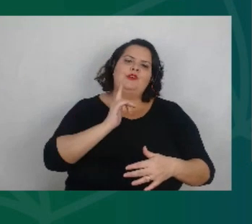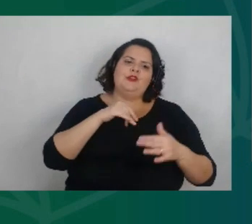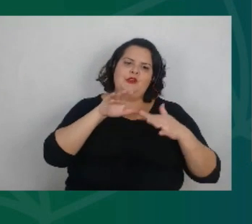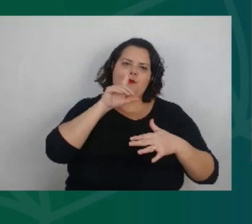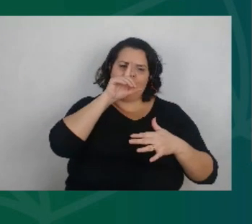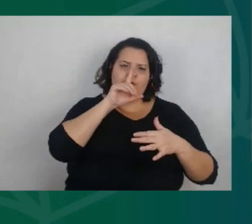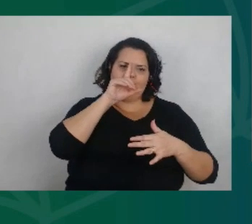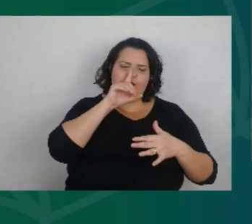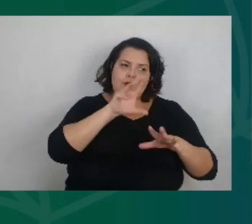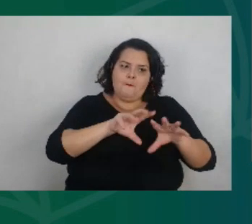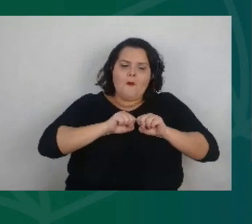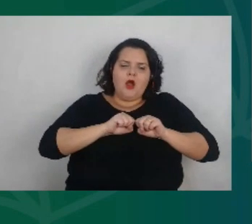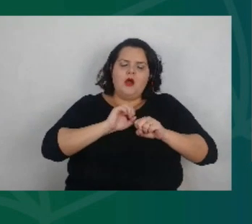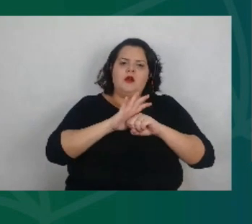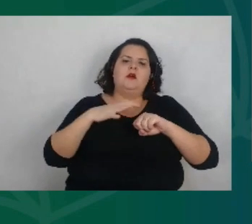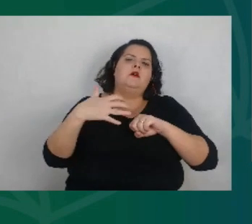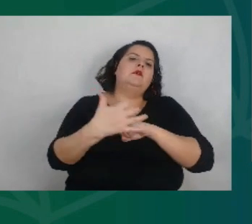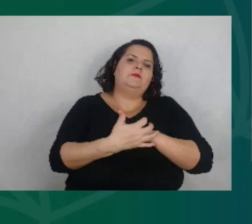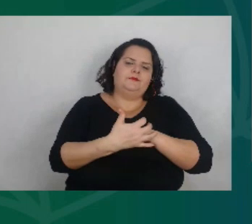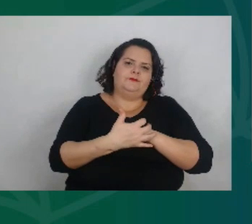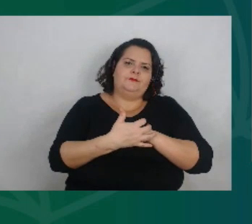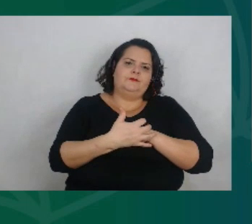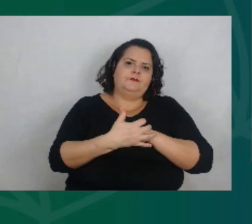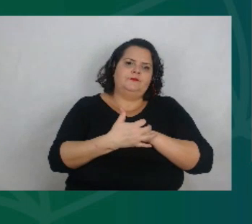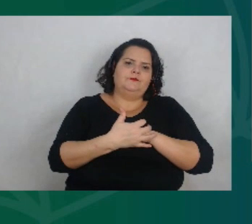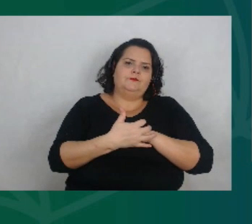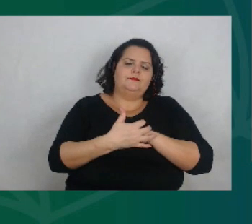de infecção pelo coronavírus 19.